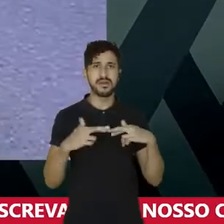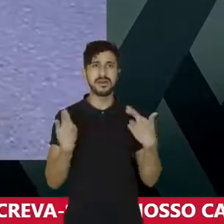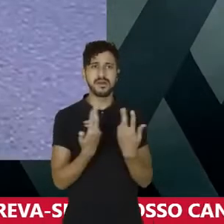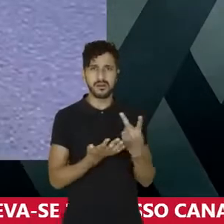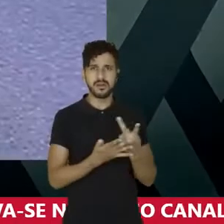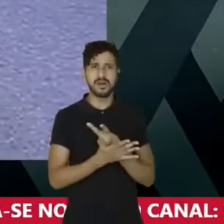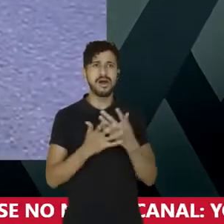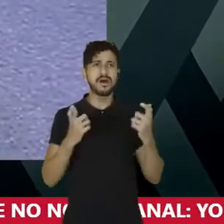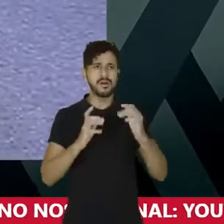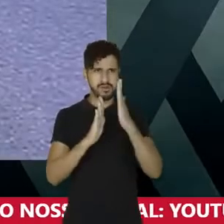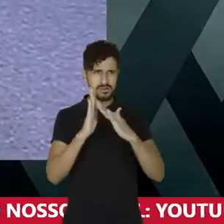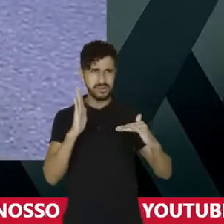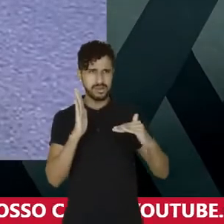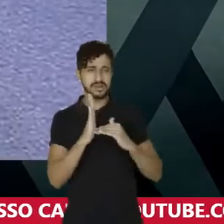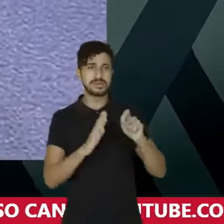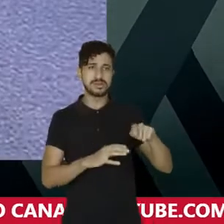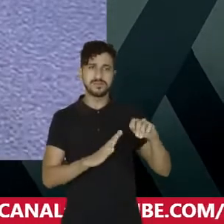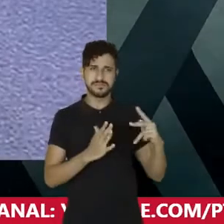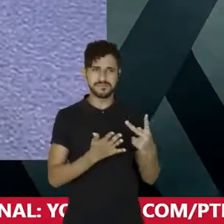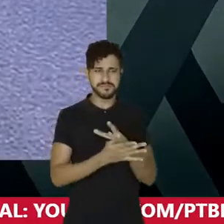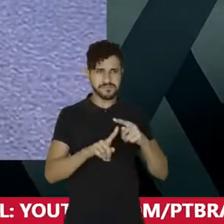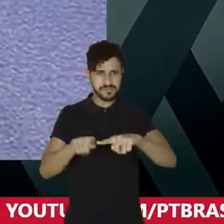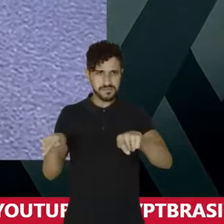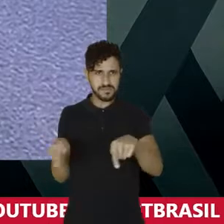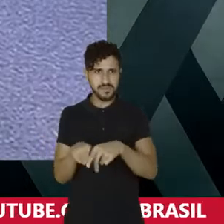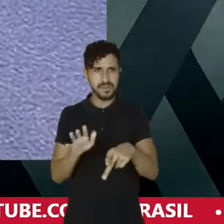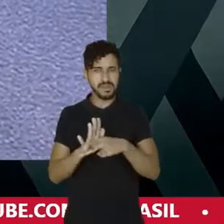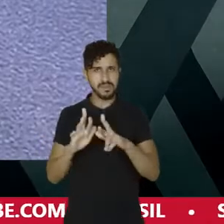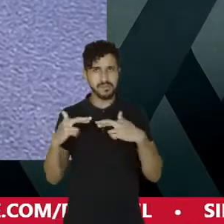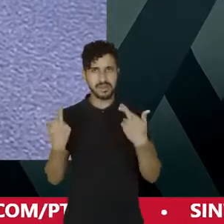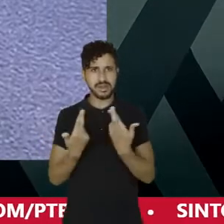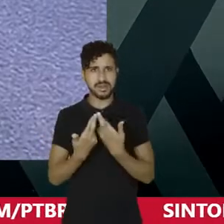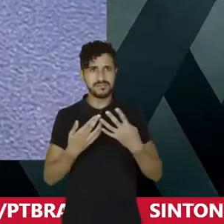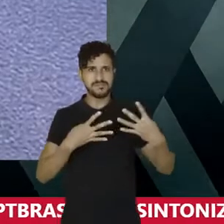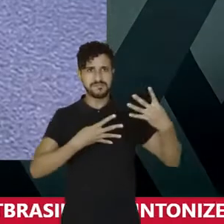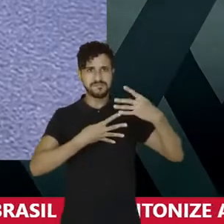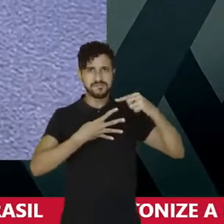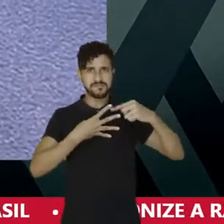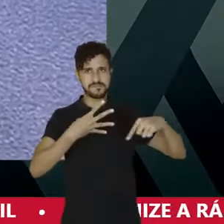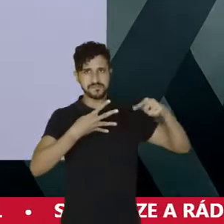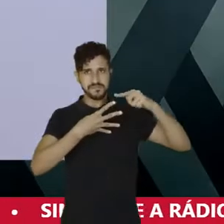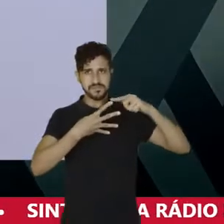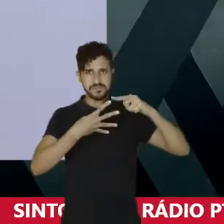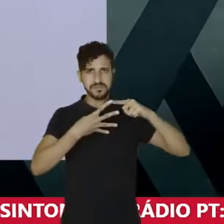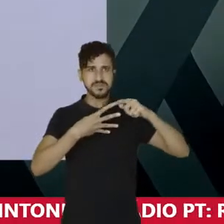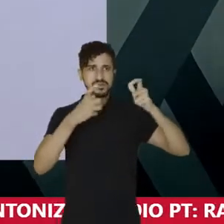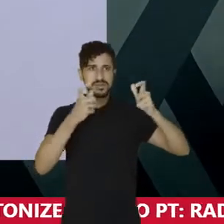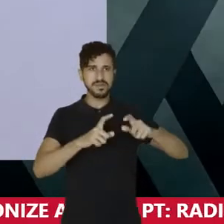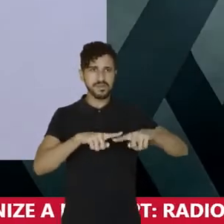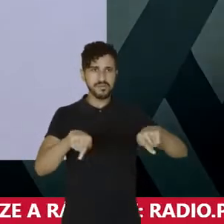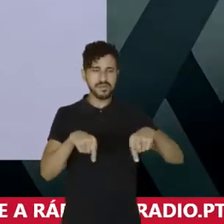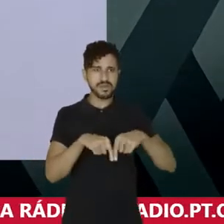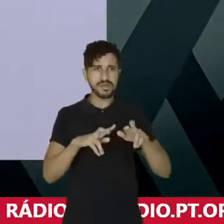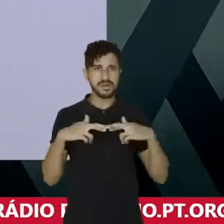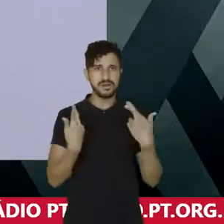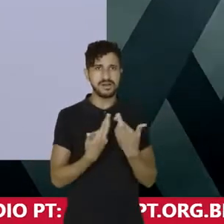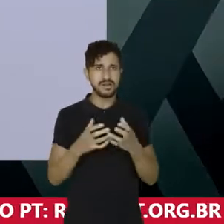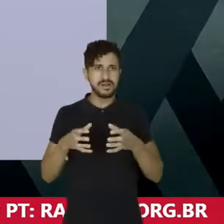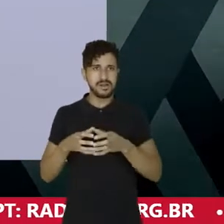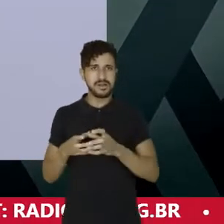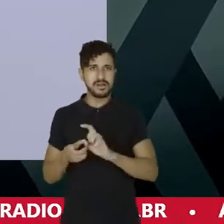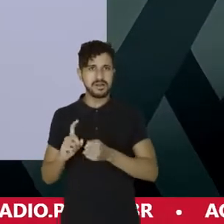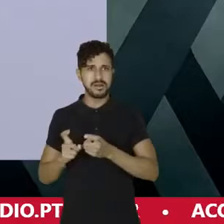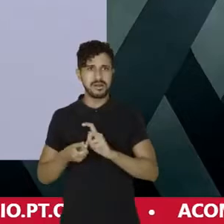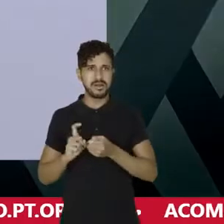aconteceu no Palácio do Planalto aconteceu uma daquelas salas de reuniões do quarto andar porque ali era onde se reunia o então chamado grupo